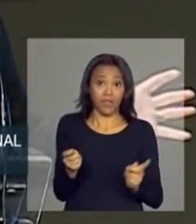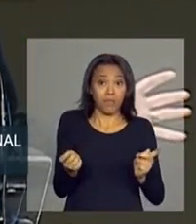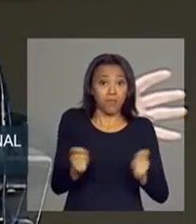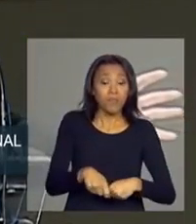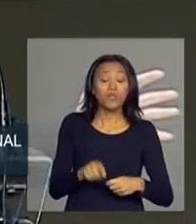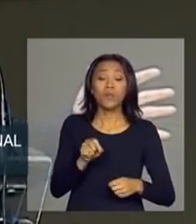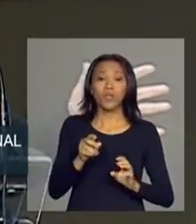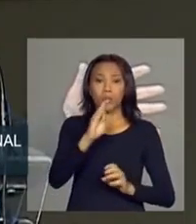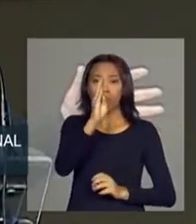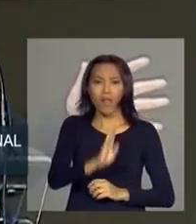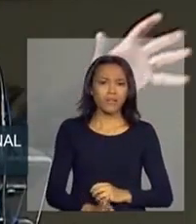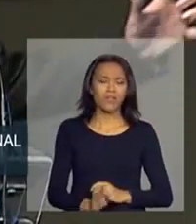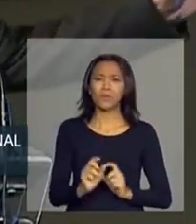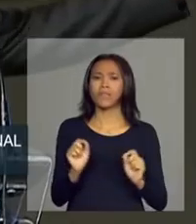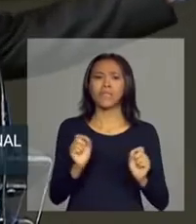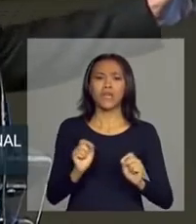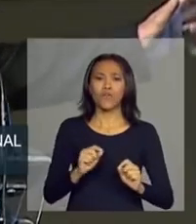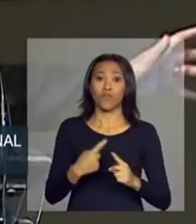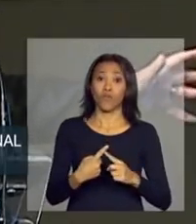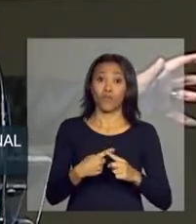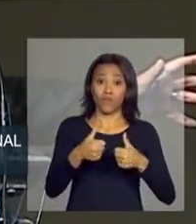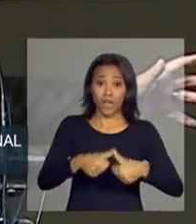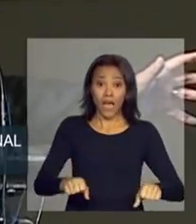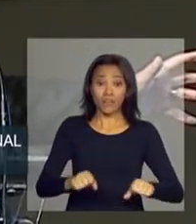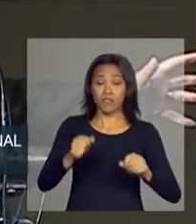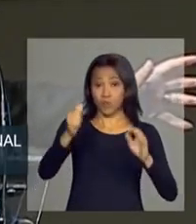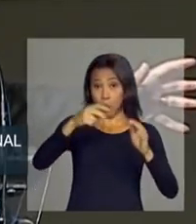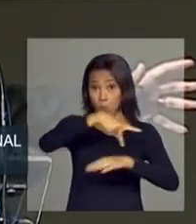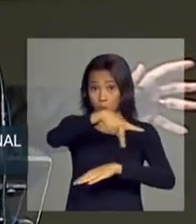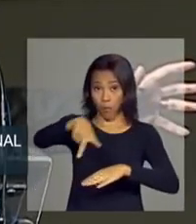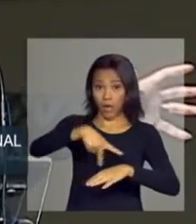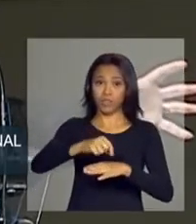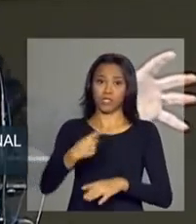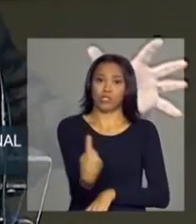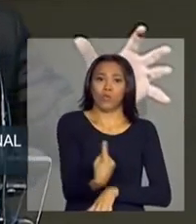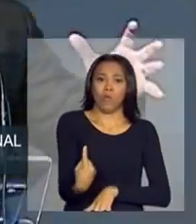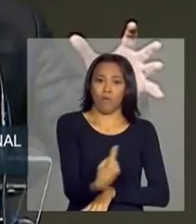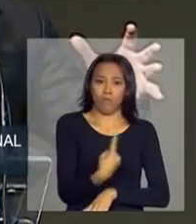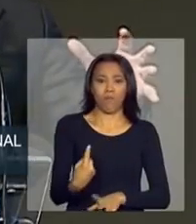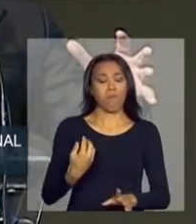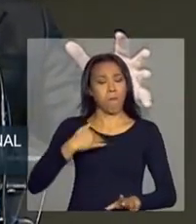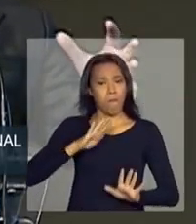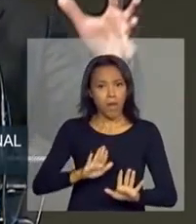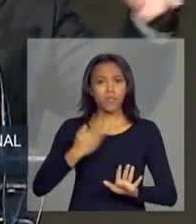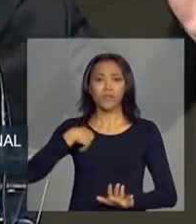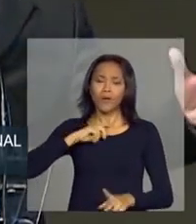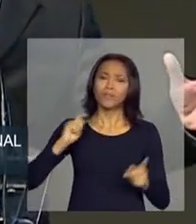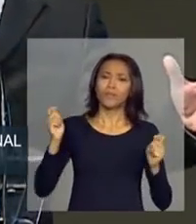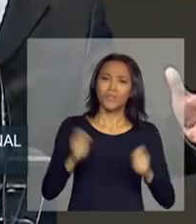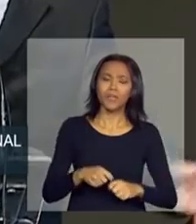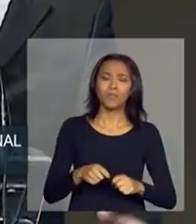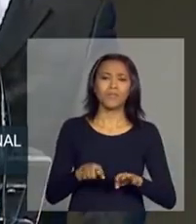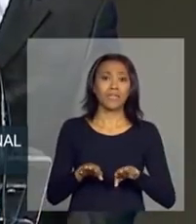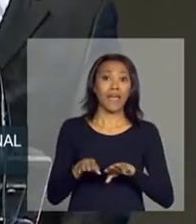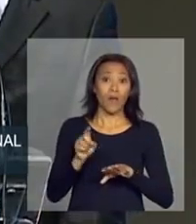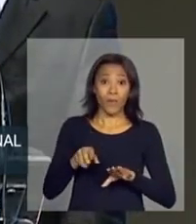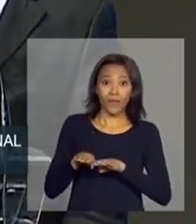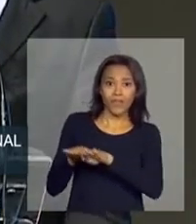que ajudaram o Brasil a construir instituições públicas ao longo da década de 50 e de